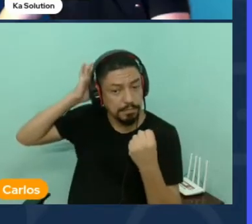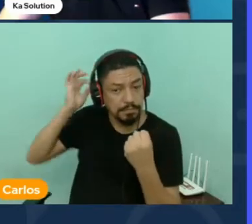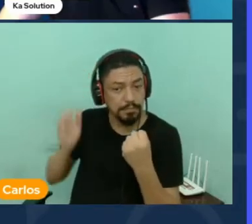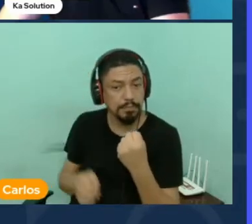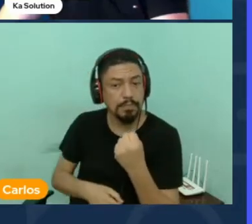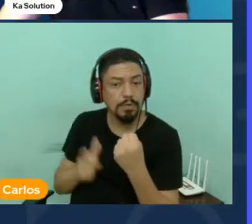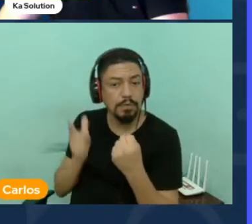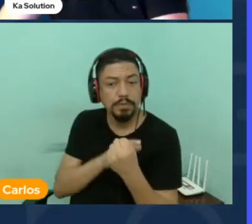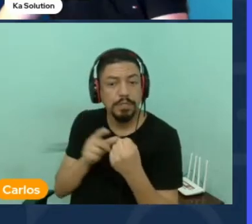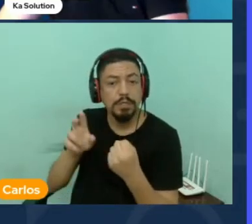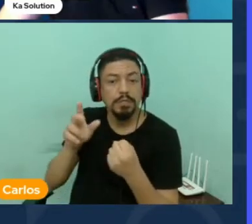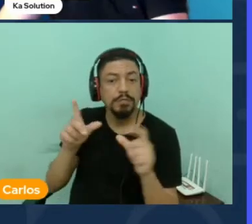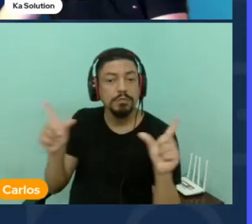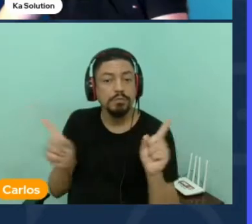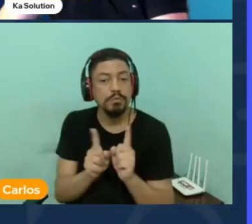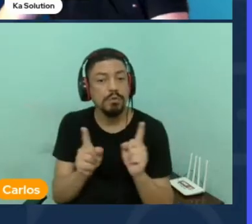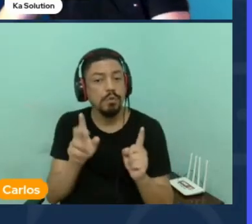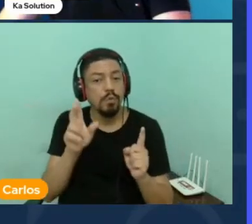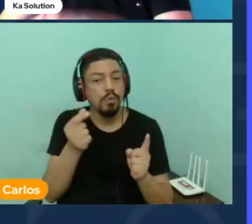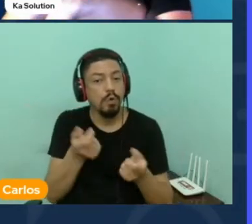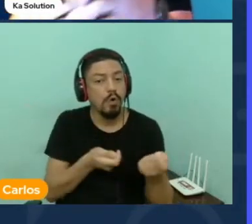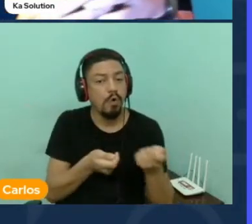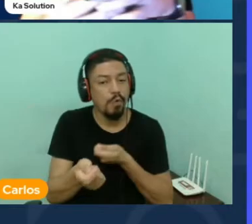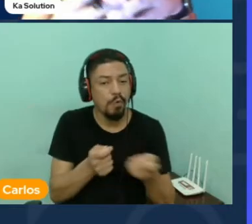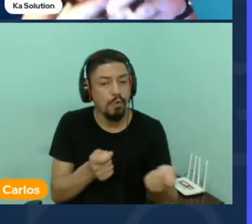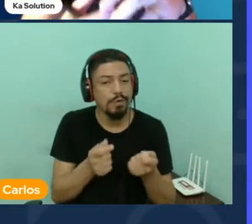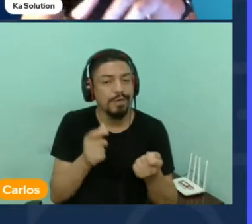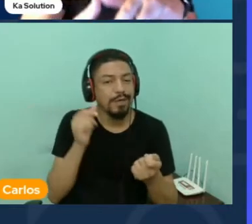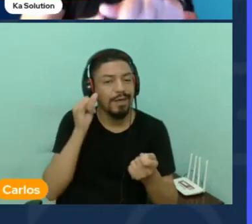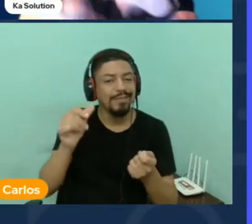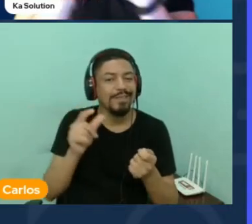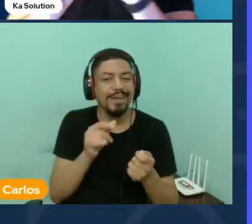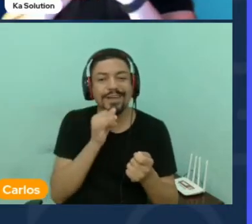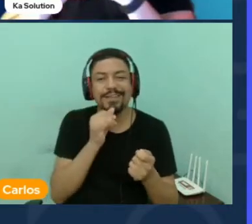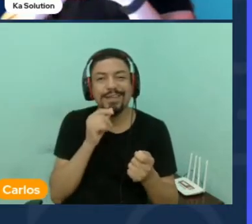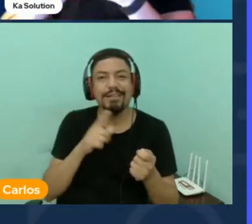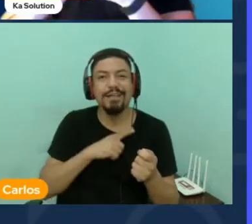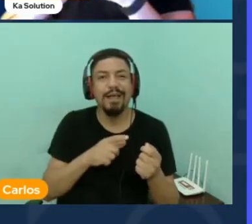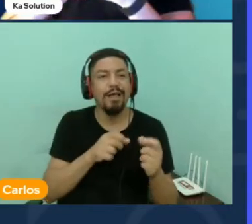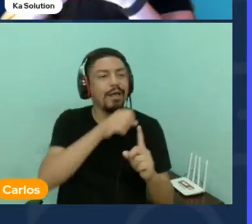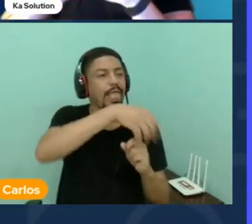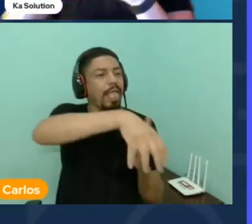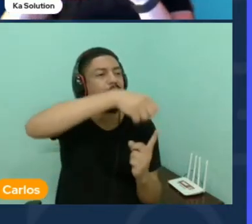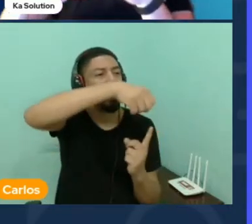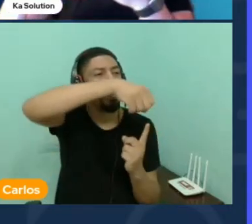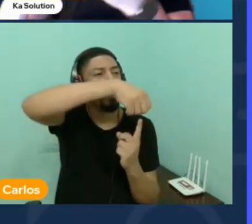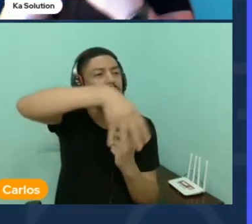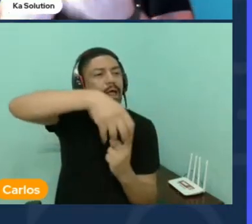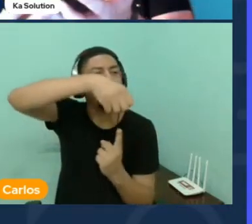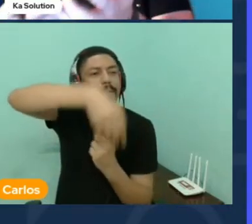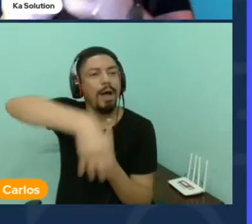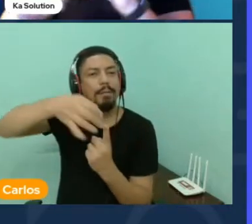à otimização de custos, para que eu não tenha, por exemplo, recursos ociosos, para que eu